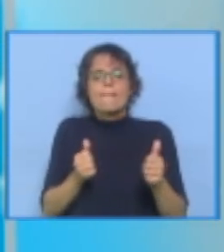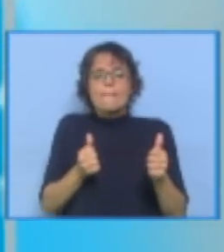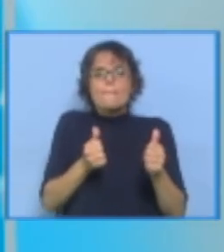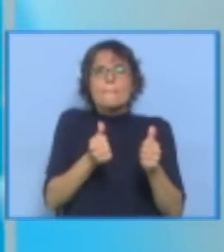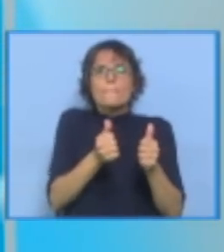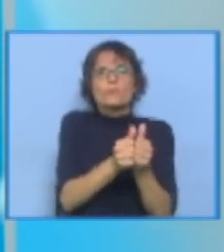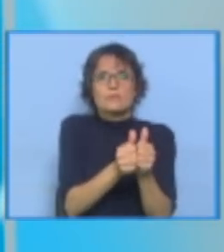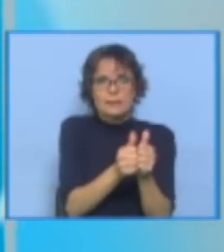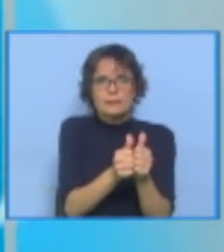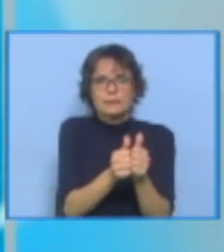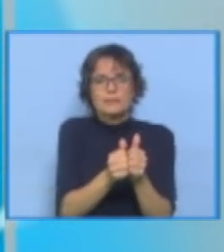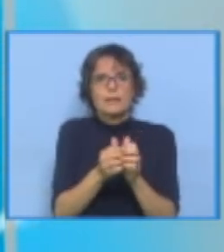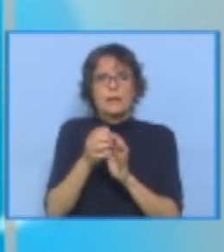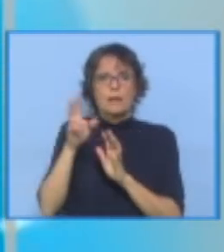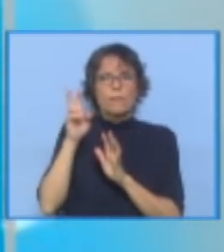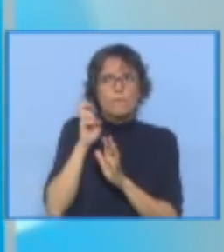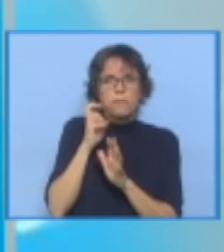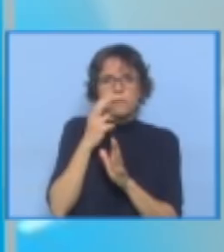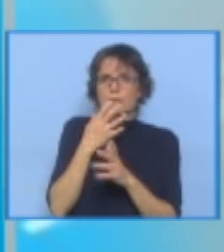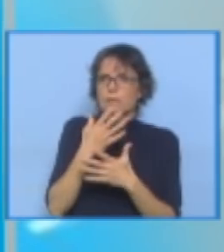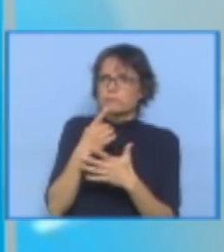reaproximar, ouvir, criar